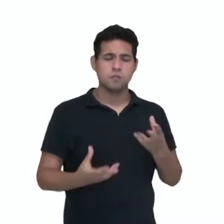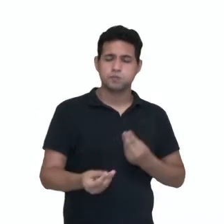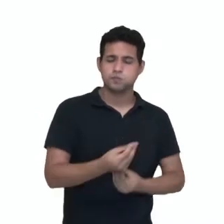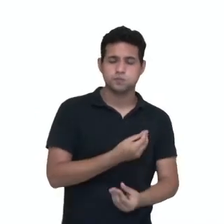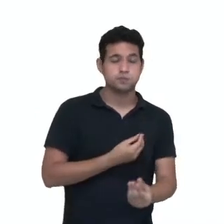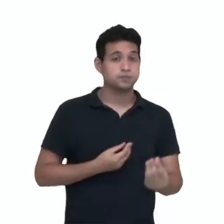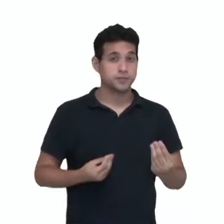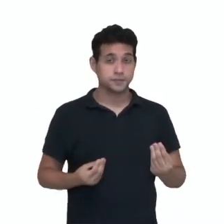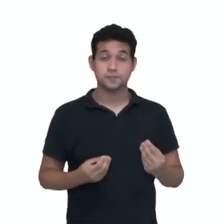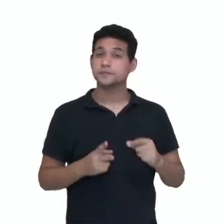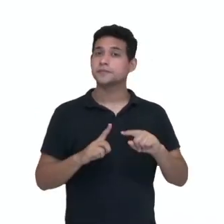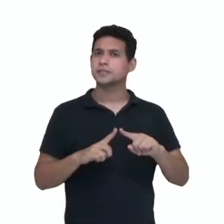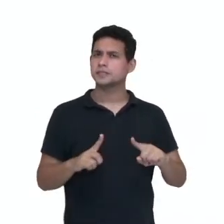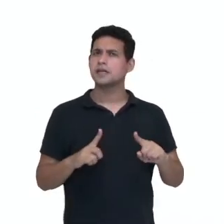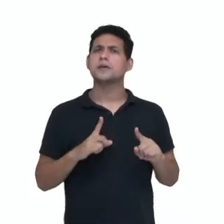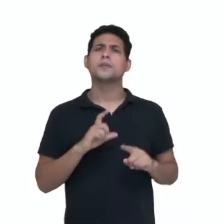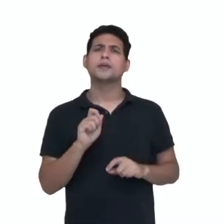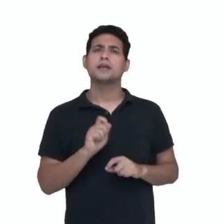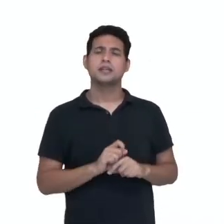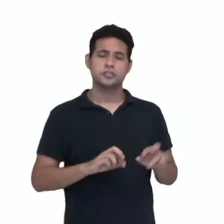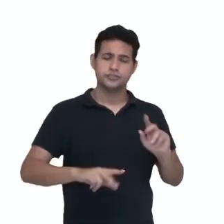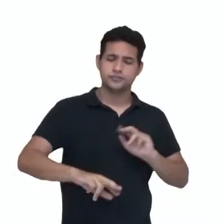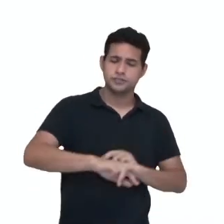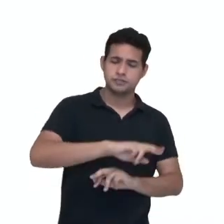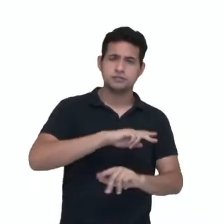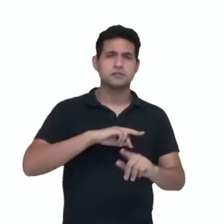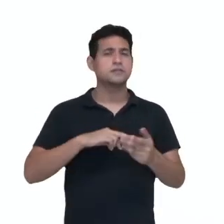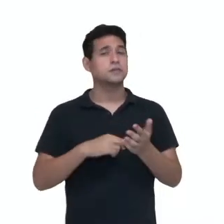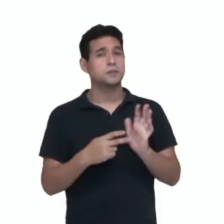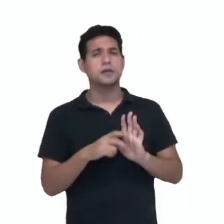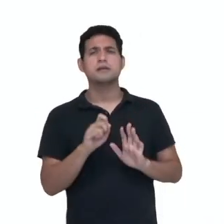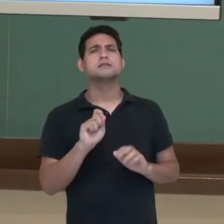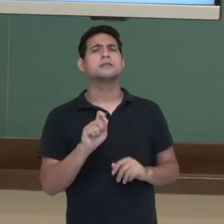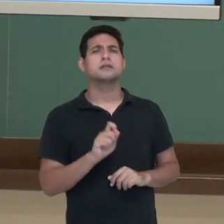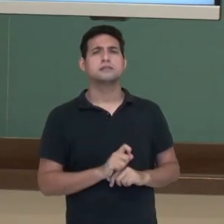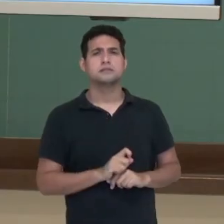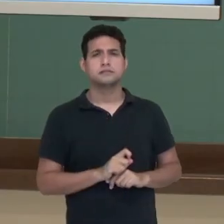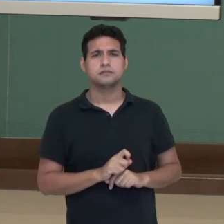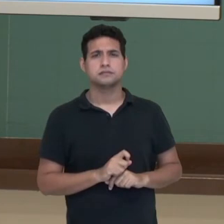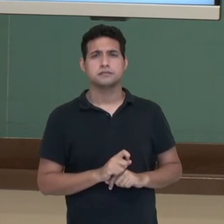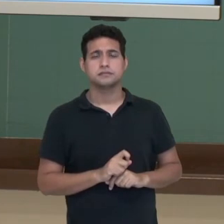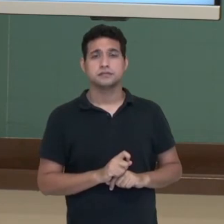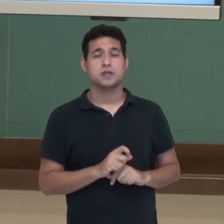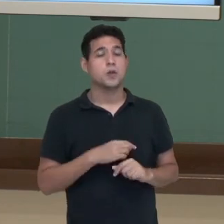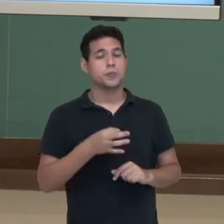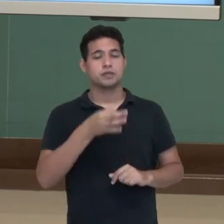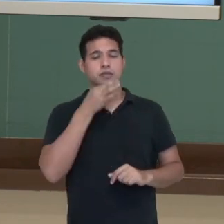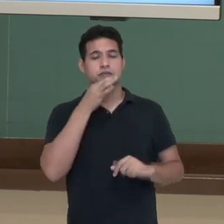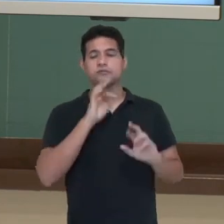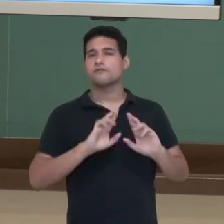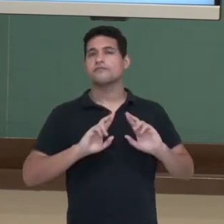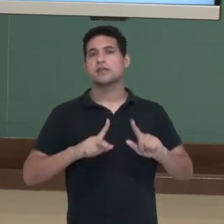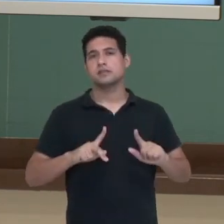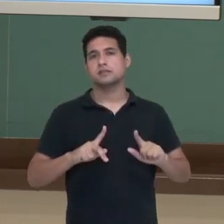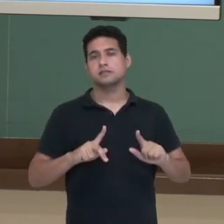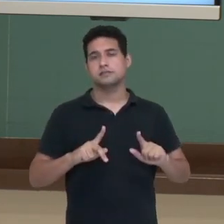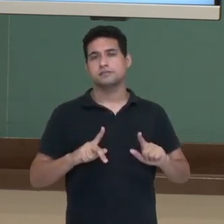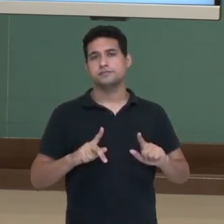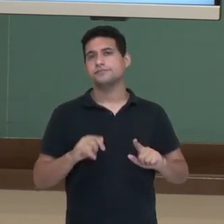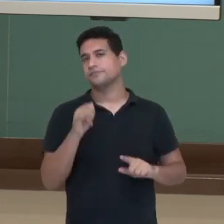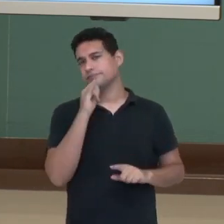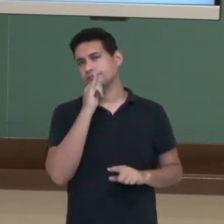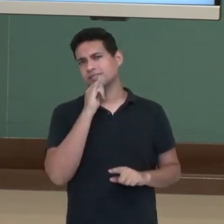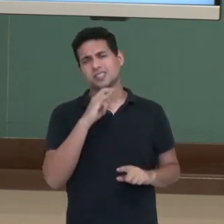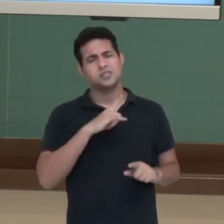multitud. Então, gente, adversativa é ao contrário. Por exemplo,